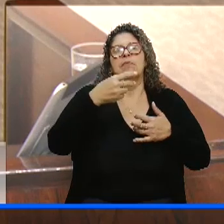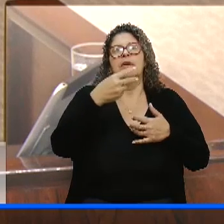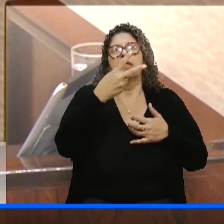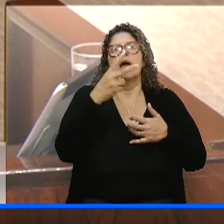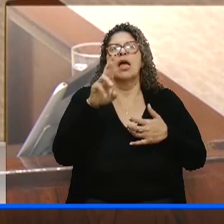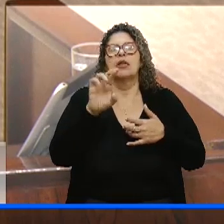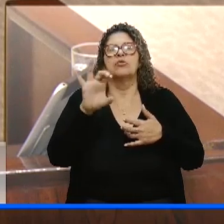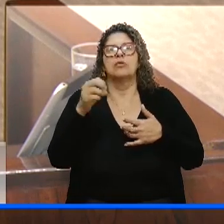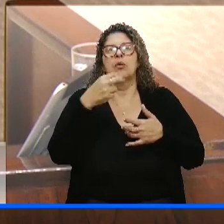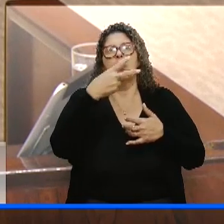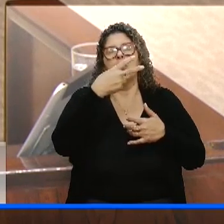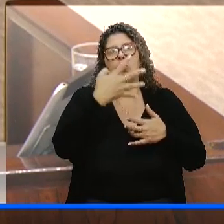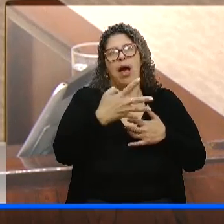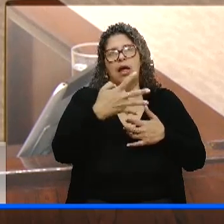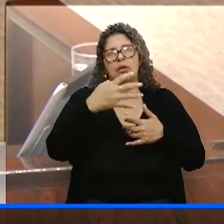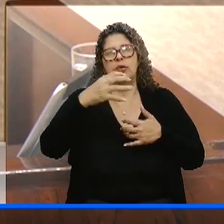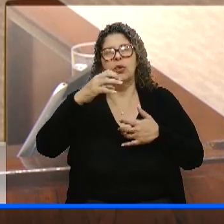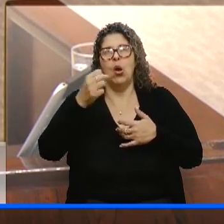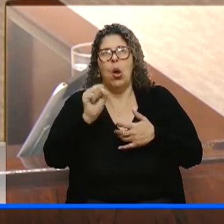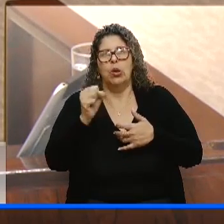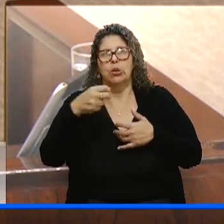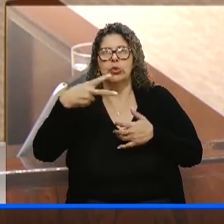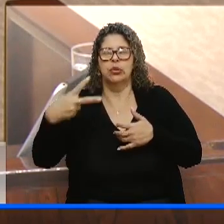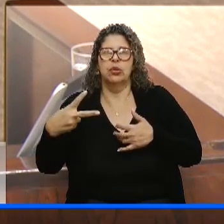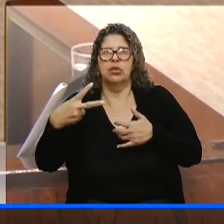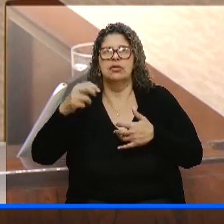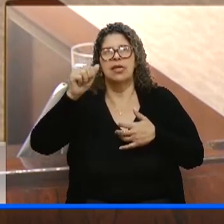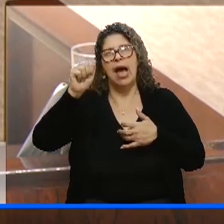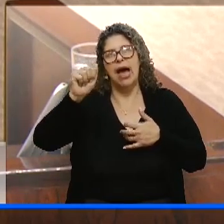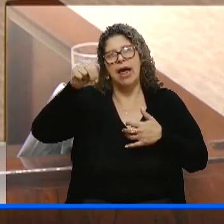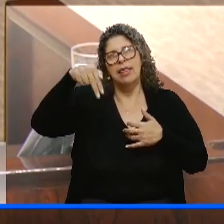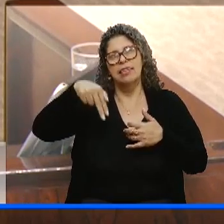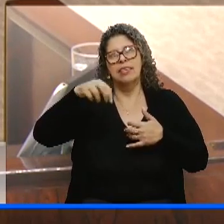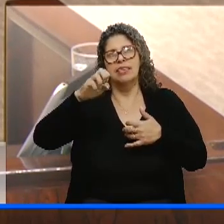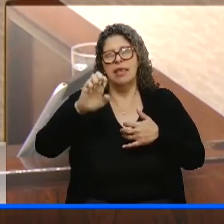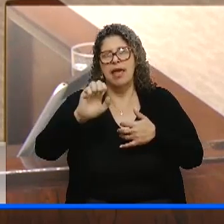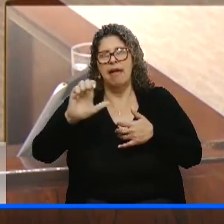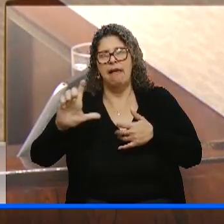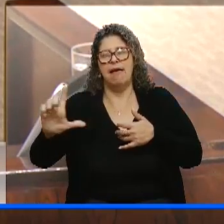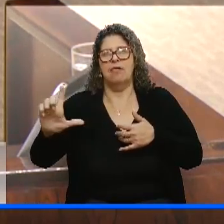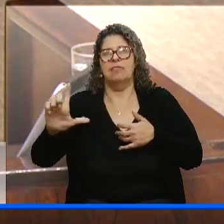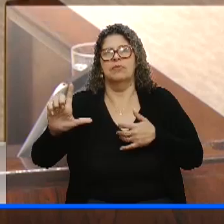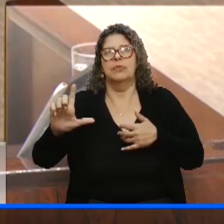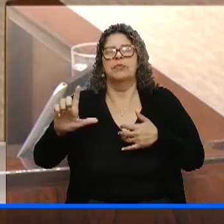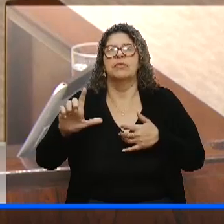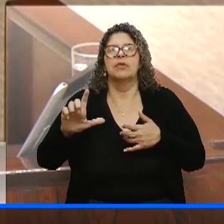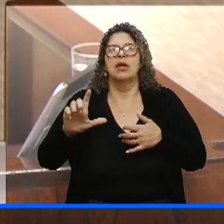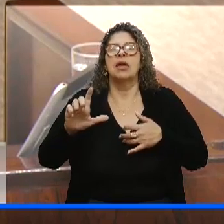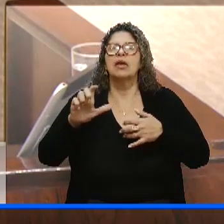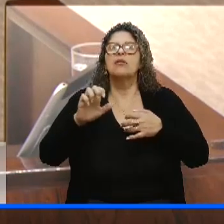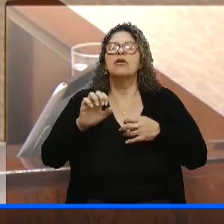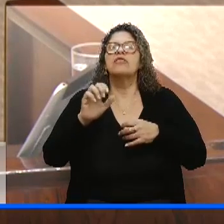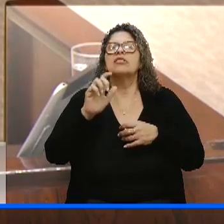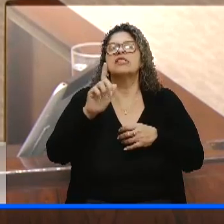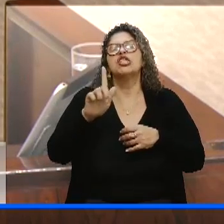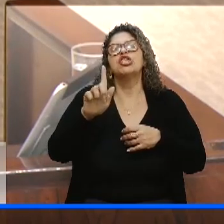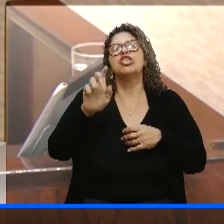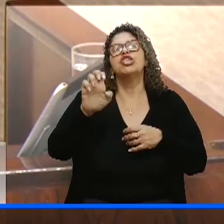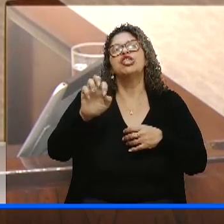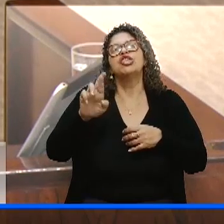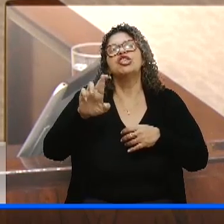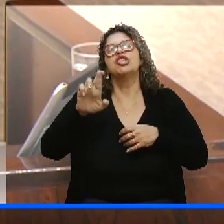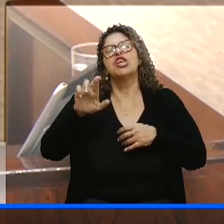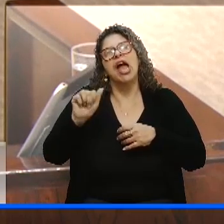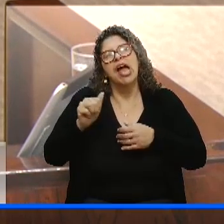daniel esta resolução prevê que aquilo que você gera aquilo que